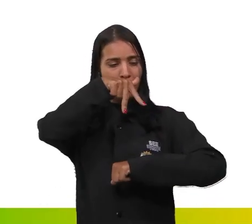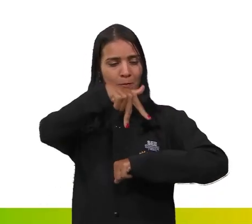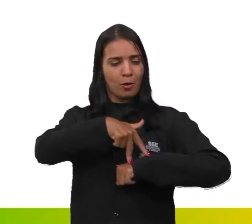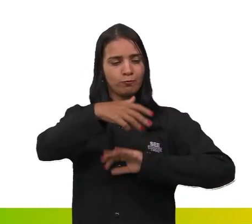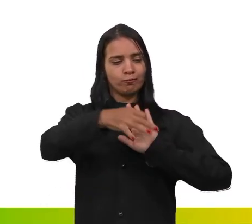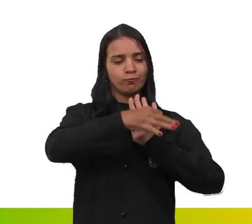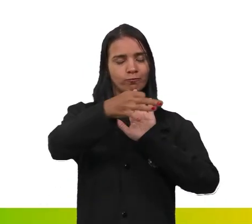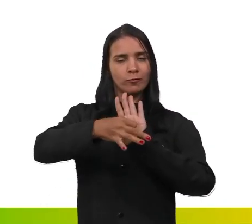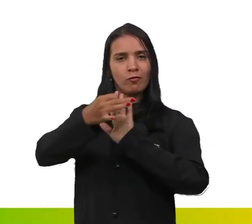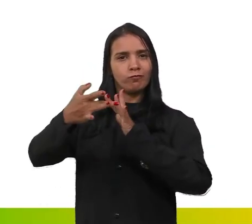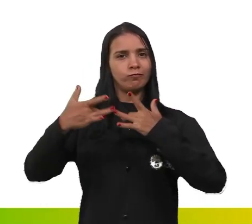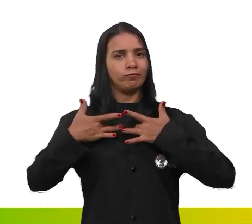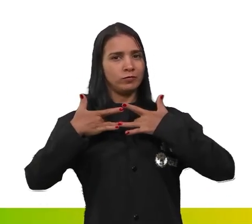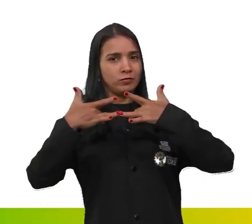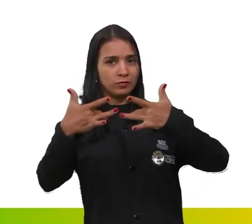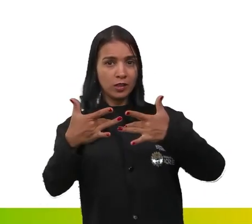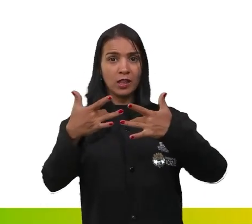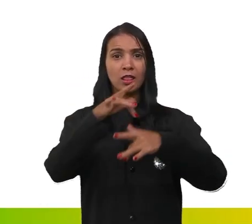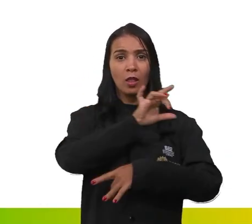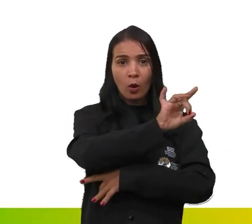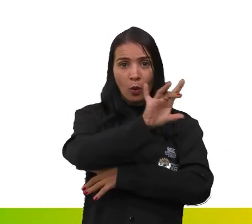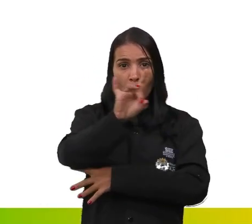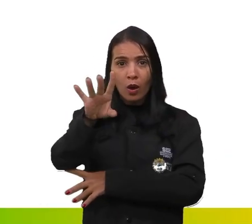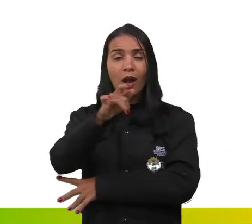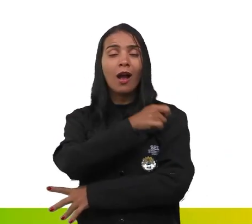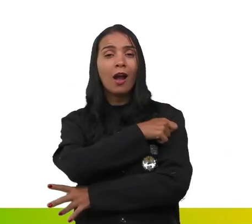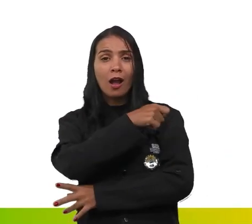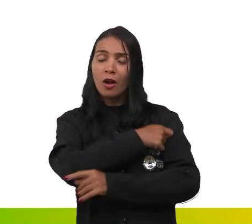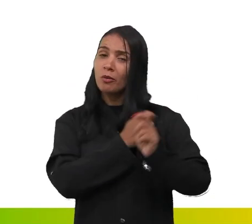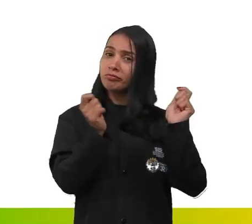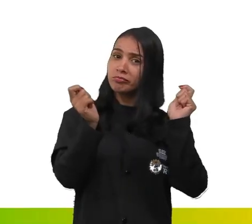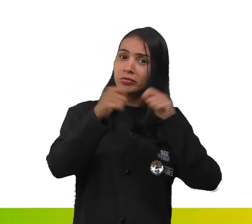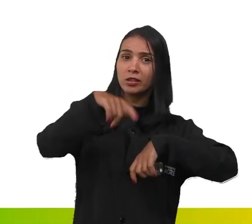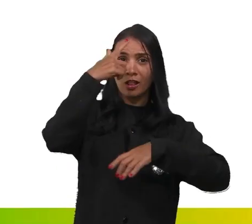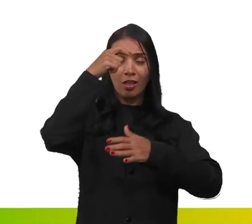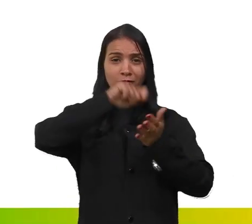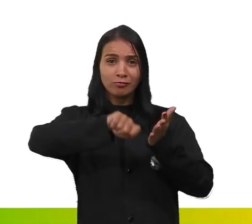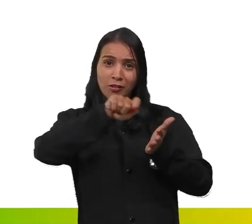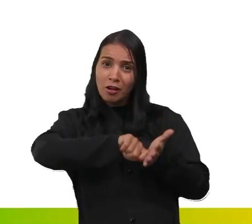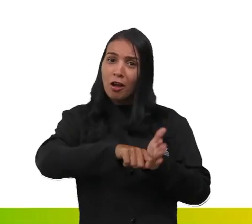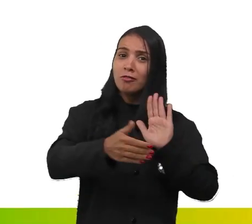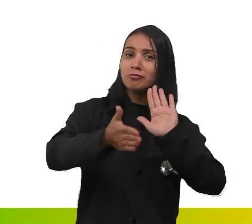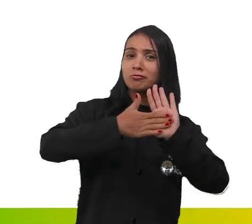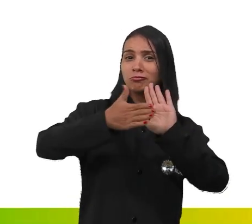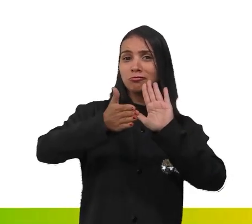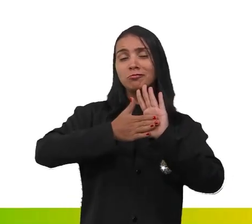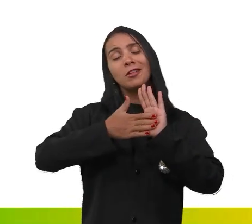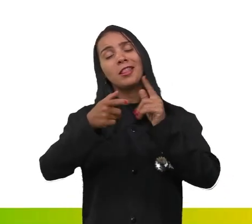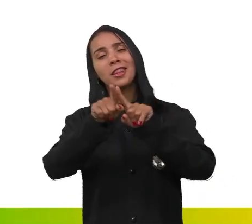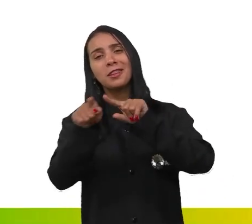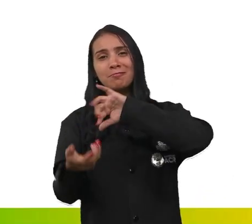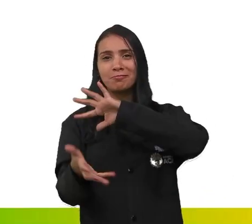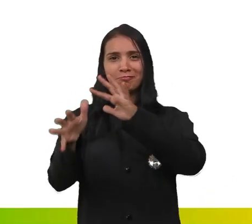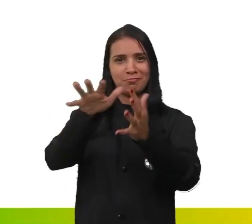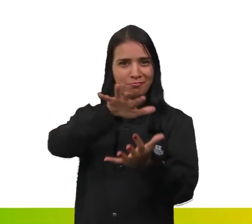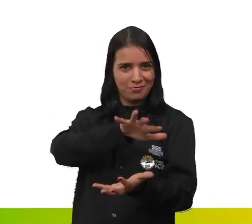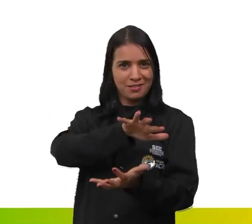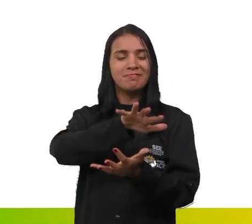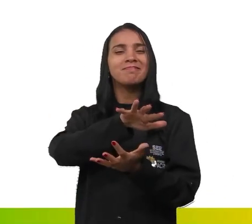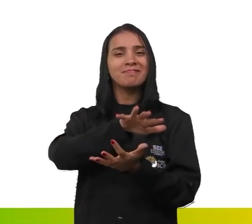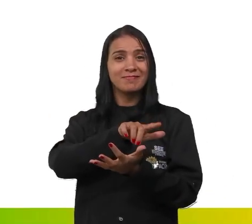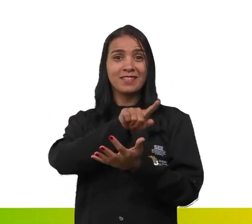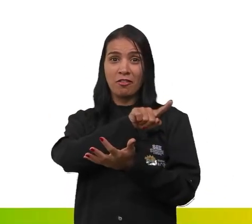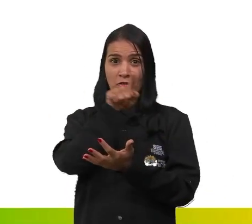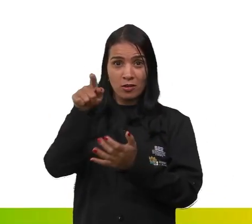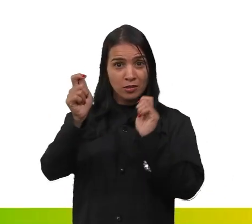e solidária, cada estudante pode se tornar um autor de propostas e agente de transformação, contribuindo para